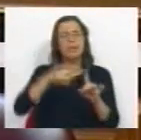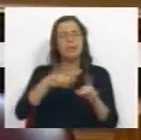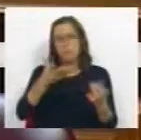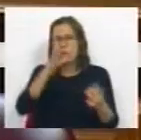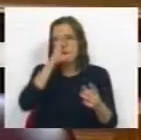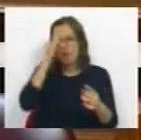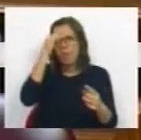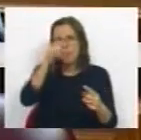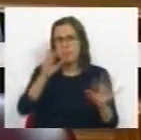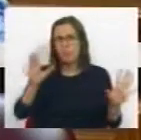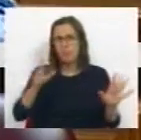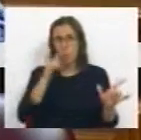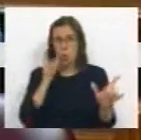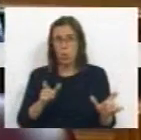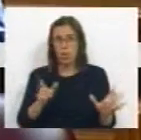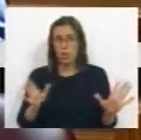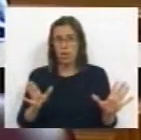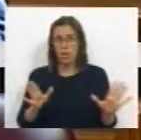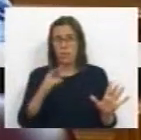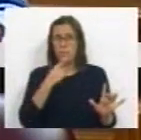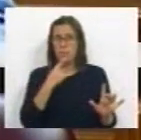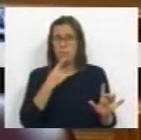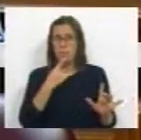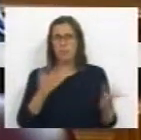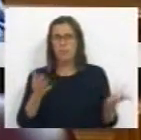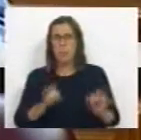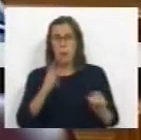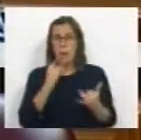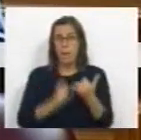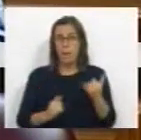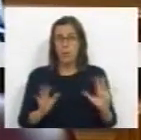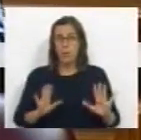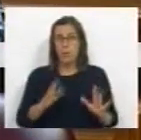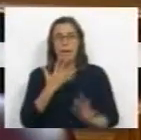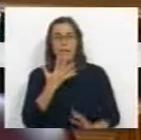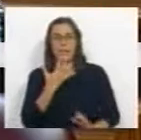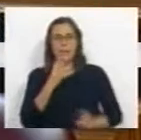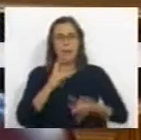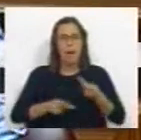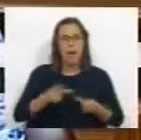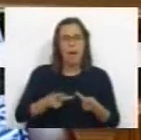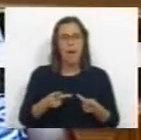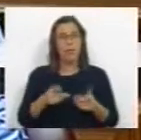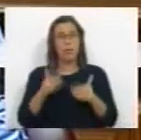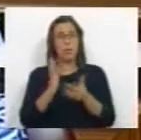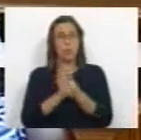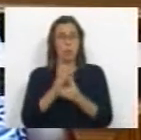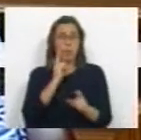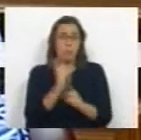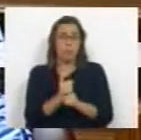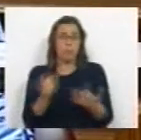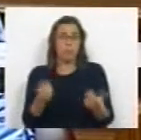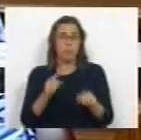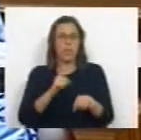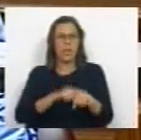o Governo tem isto controlado, no sentido de percebermos que não há nenhum risco em termos do rigor da análise que os processos exigem com